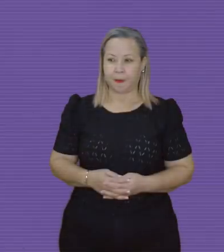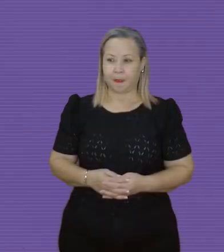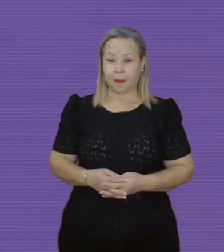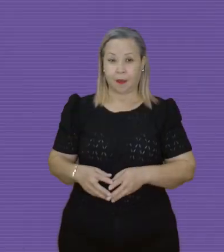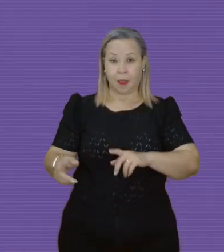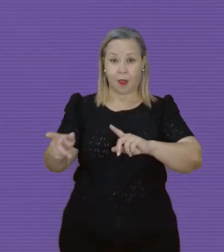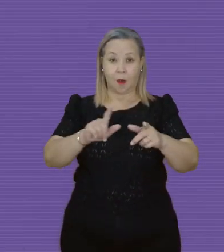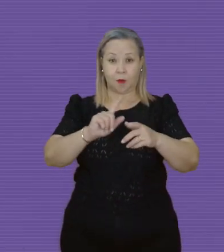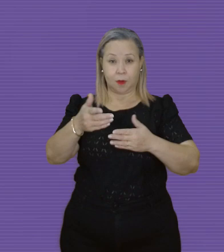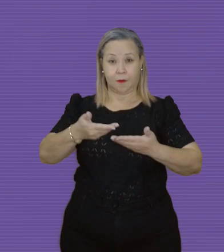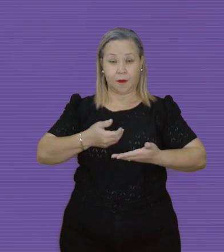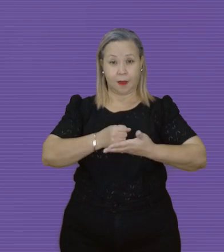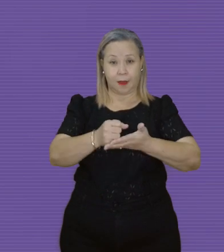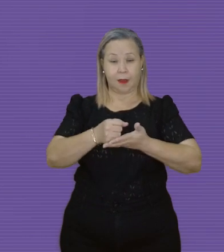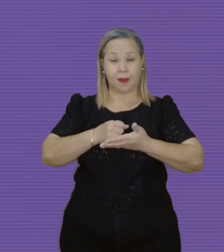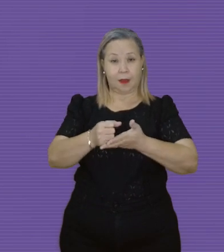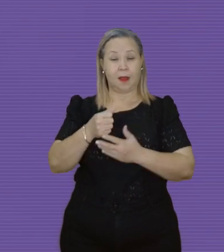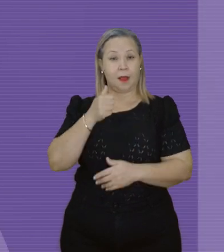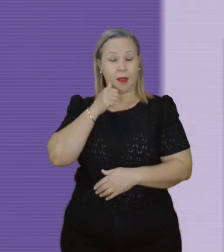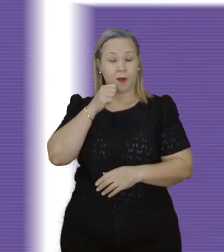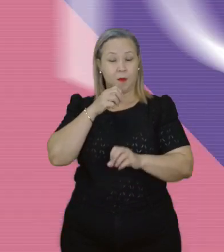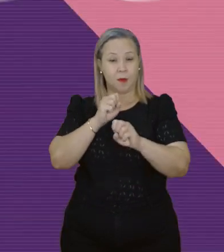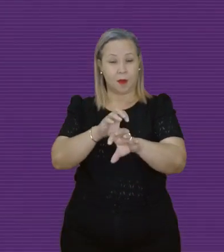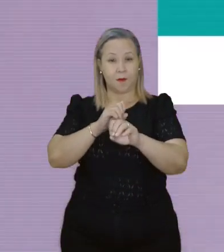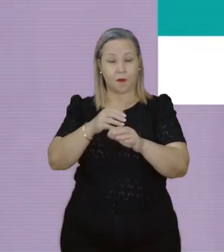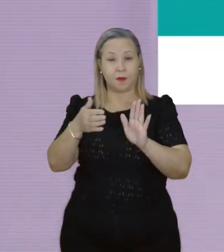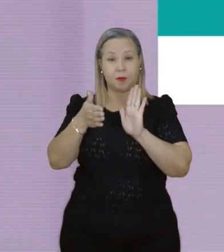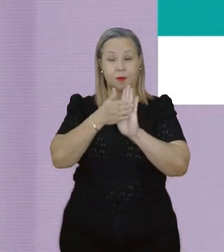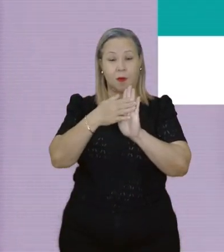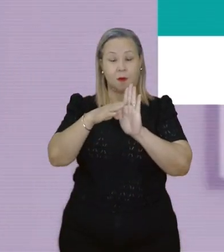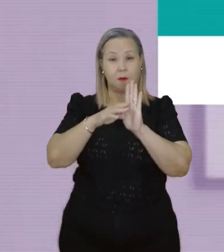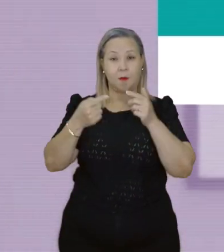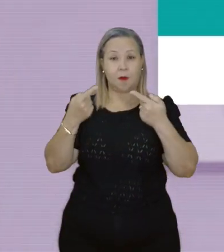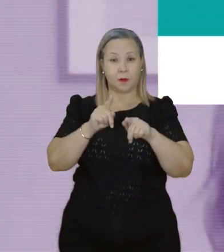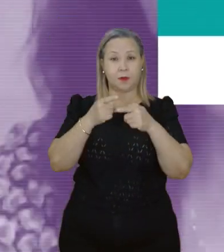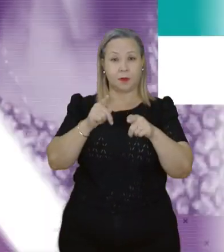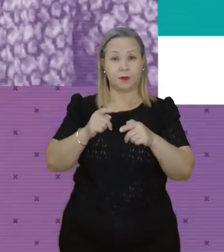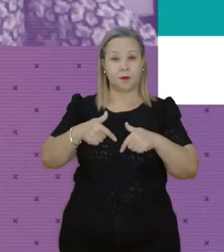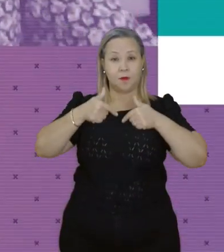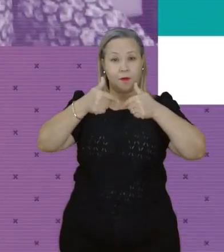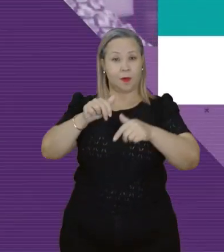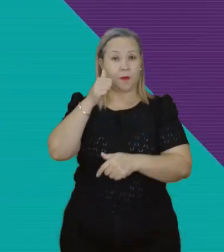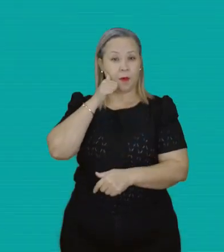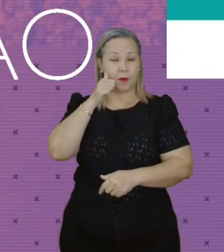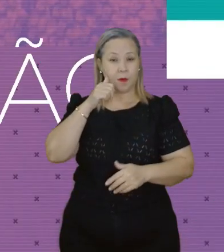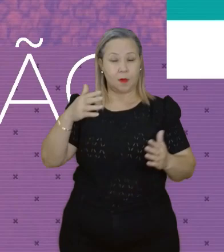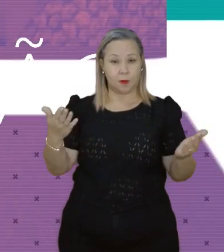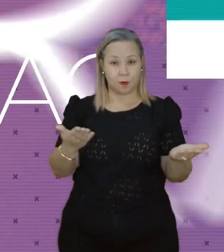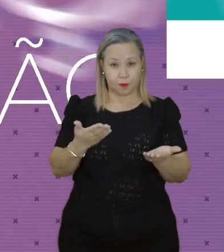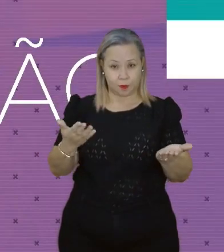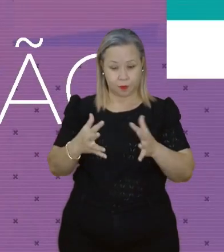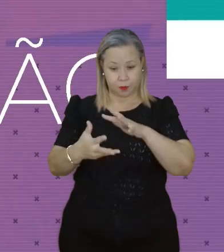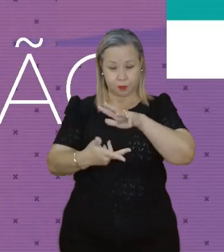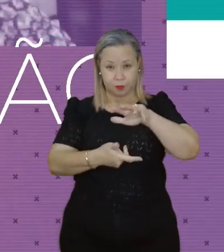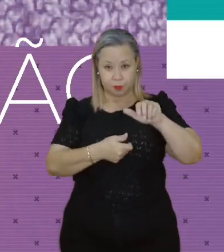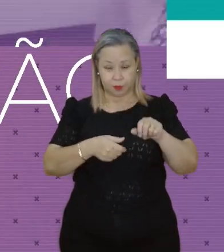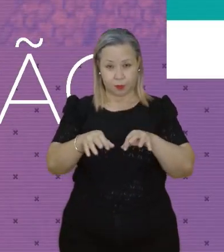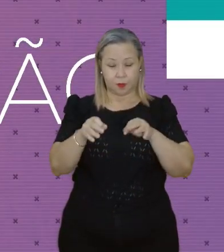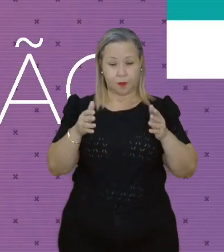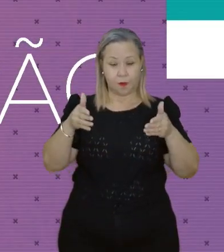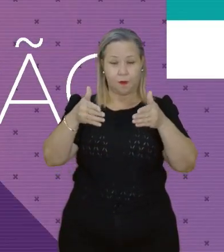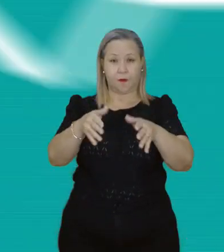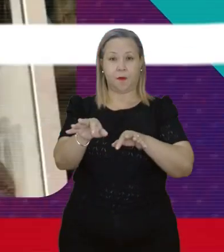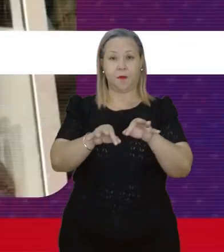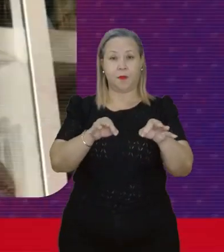O TV Elas por Elas Formação coloca em pauta os desafios enfrentados pelo gênero feminino no mundo contemporâneo, com foco na preparação e formação